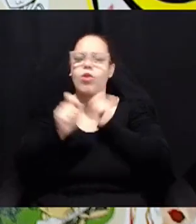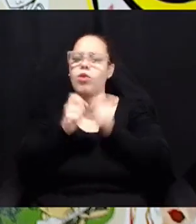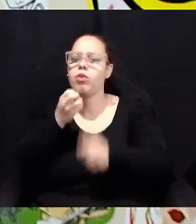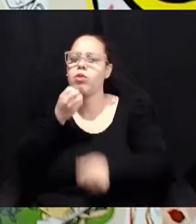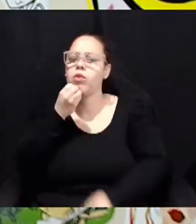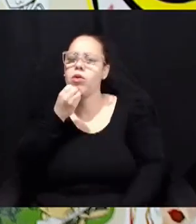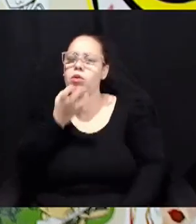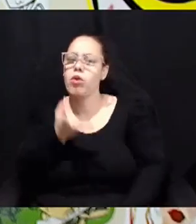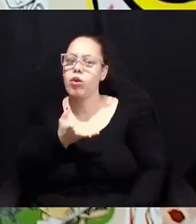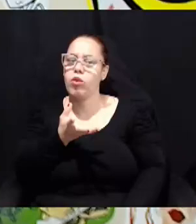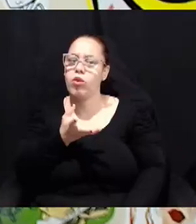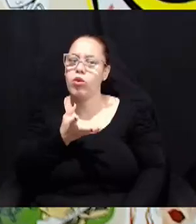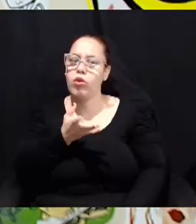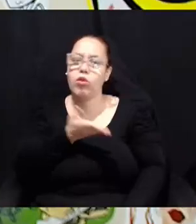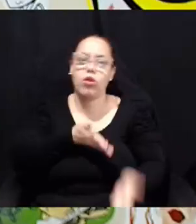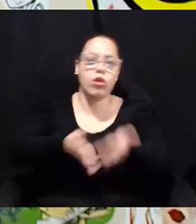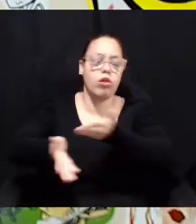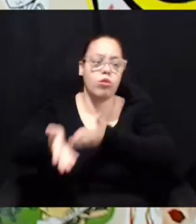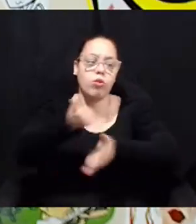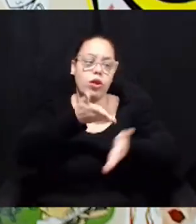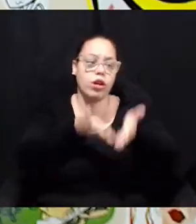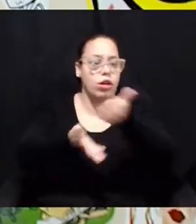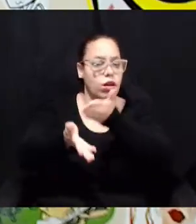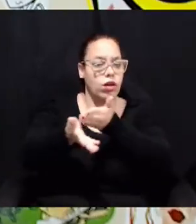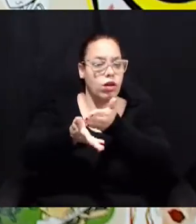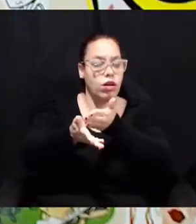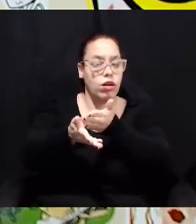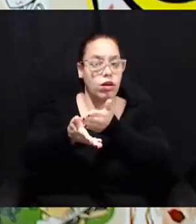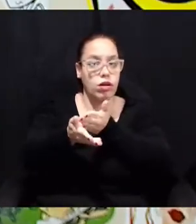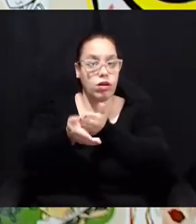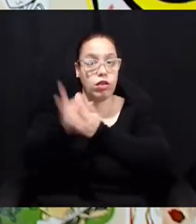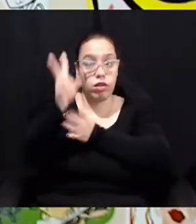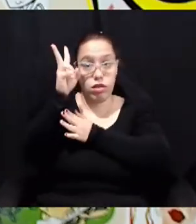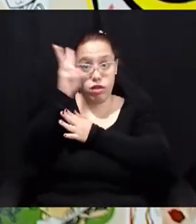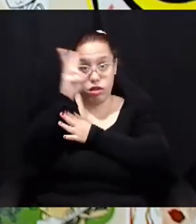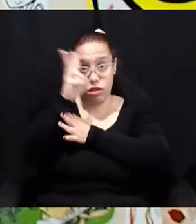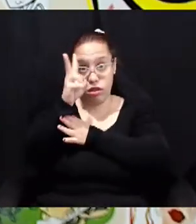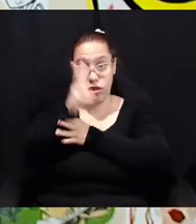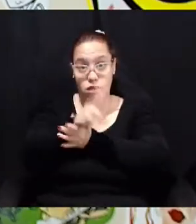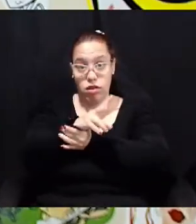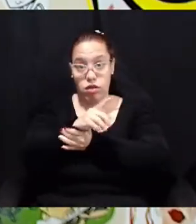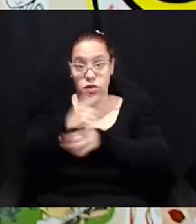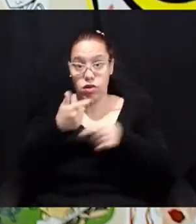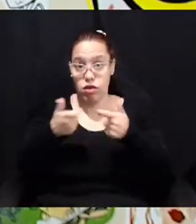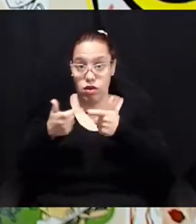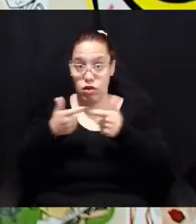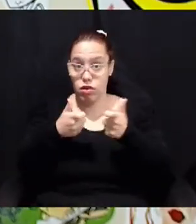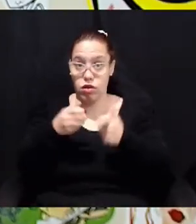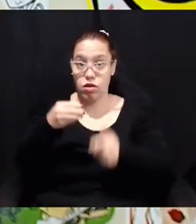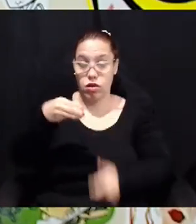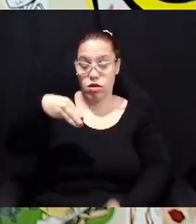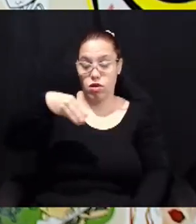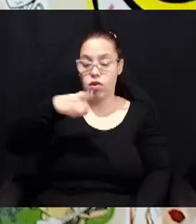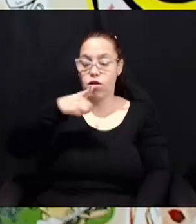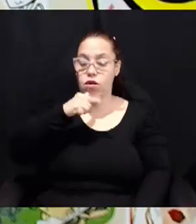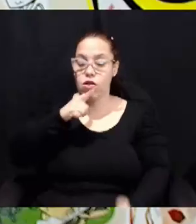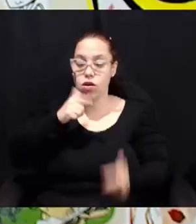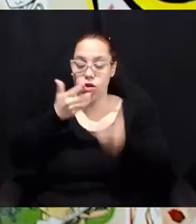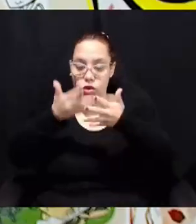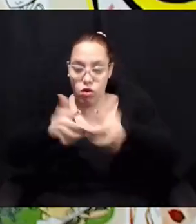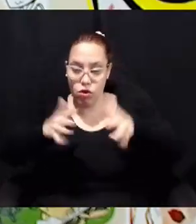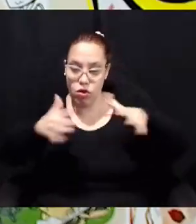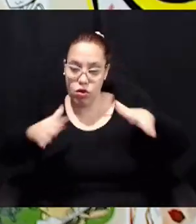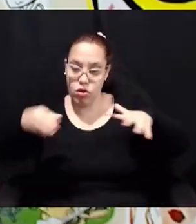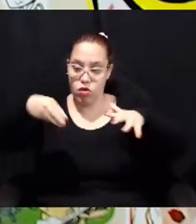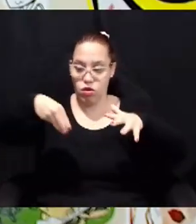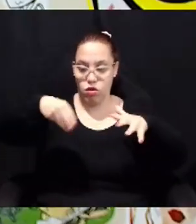vai contribuir, né? Então, a primeira edição a gente trouxe a historiadora Tupá Guerra, que fala sobre manuscritos do Mar Morto. sobre pânico satânico,